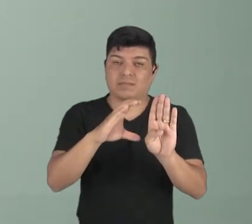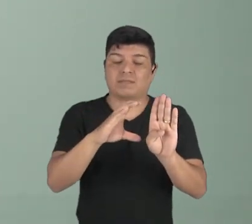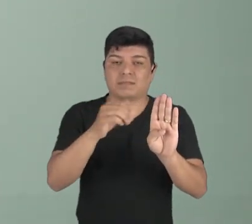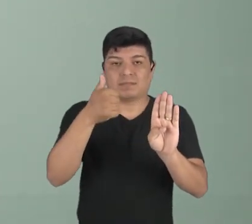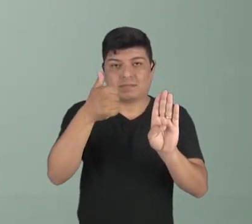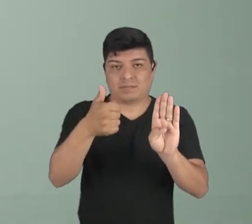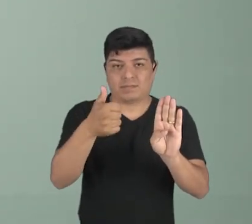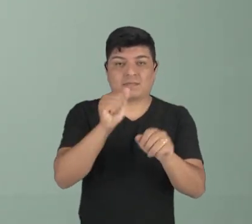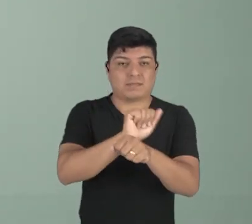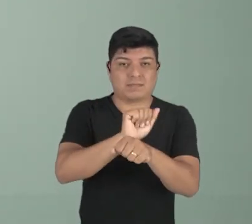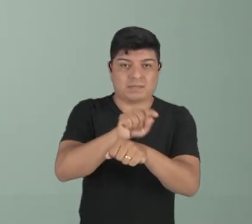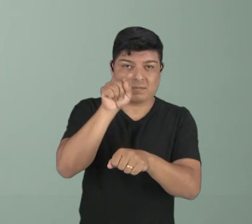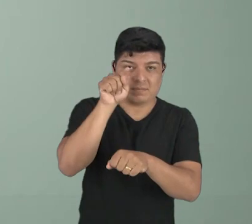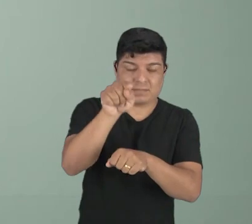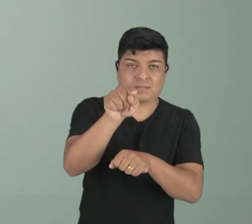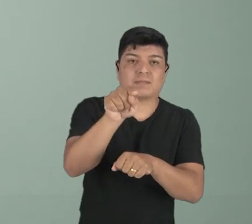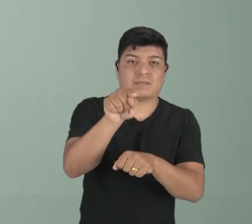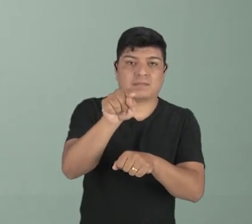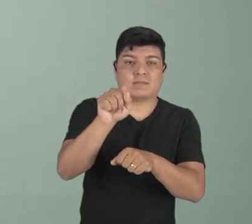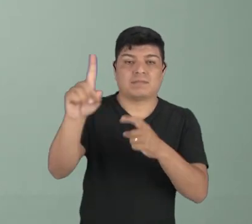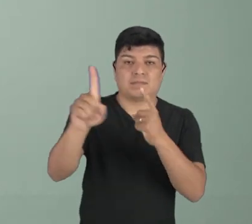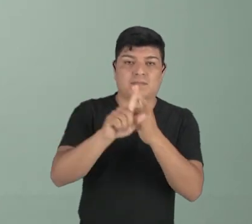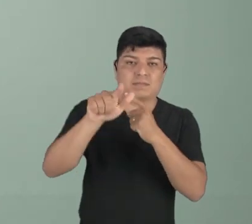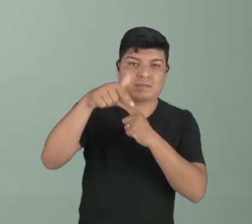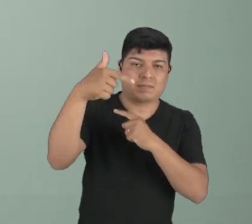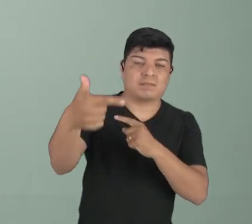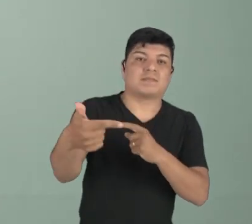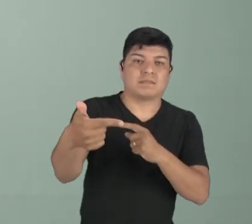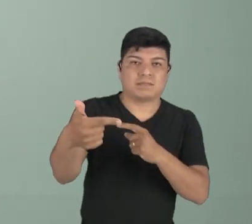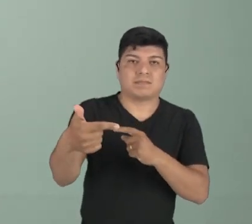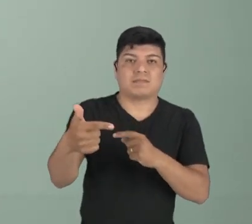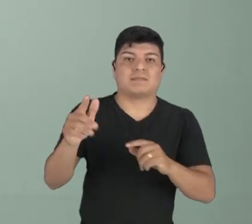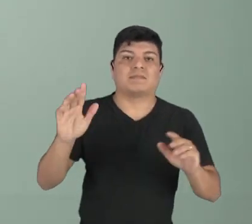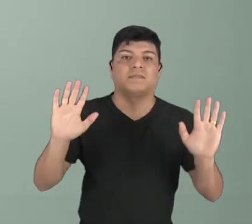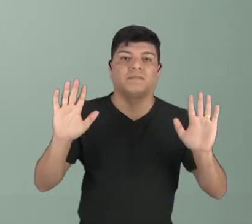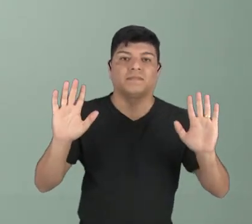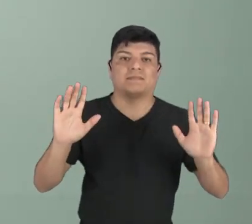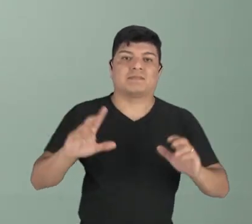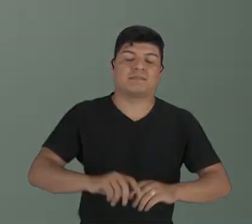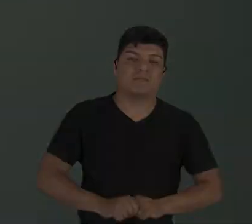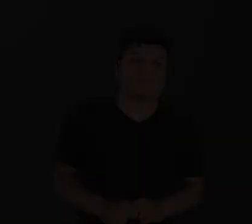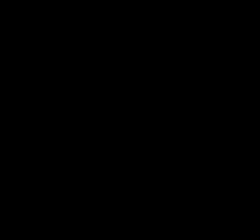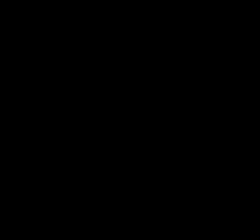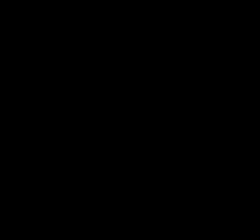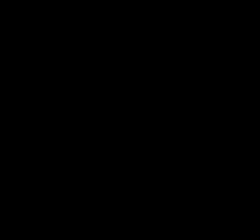Eduque, e eu aguardo por vocês em nosso próximo encontro, e até mais!